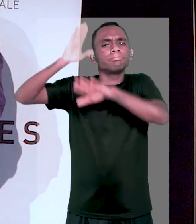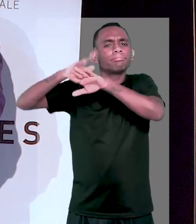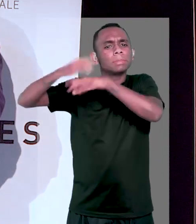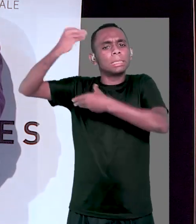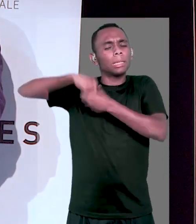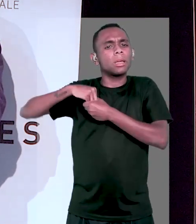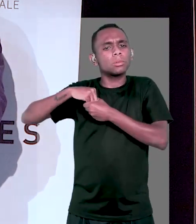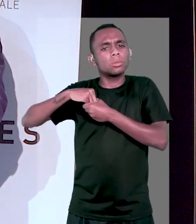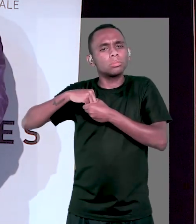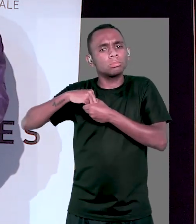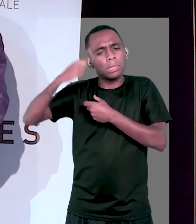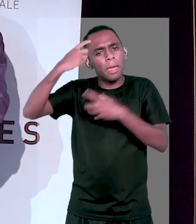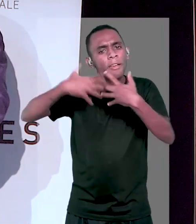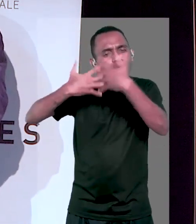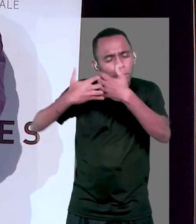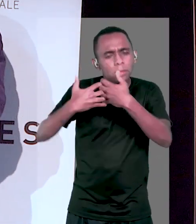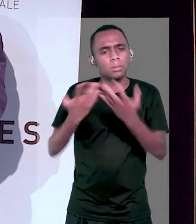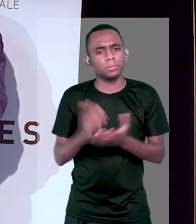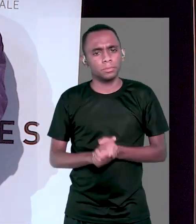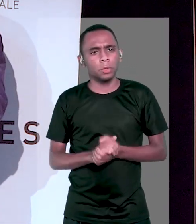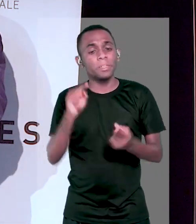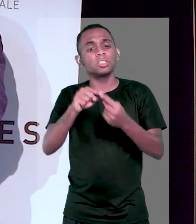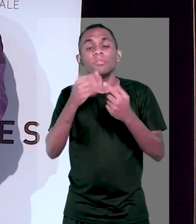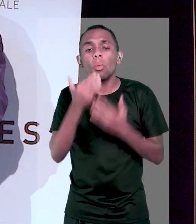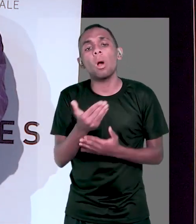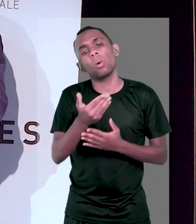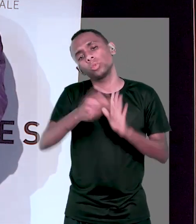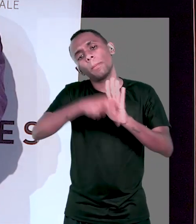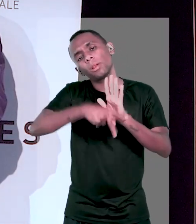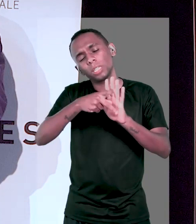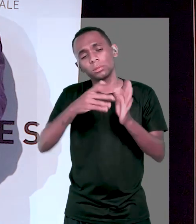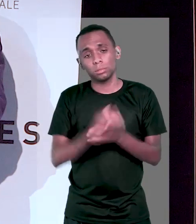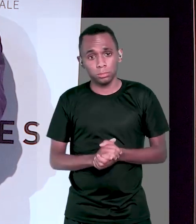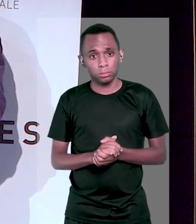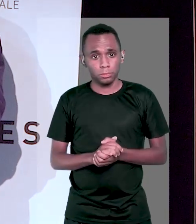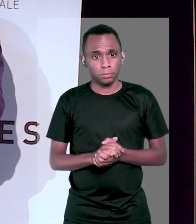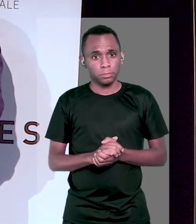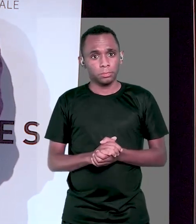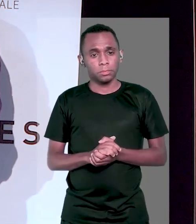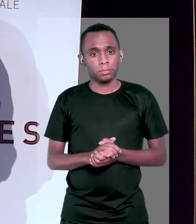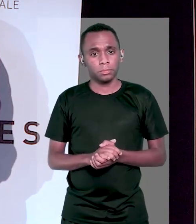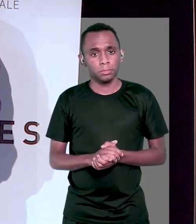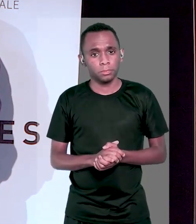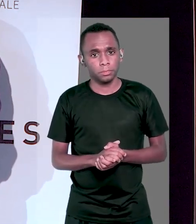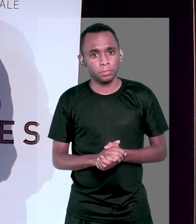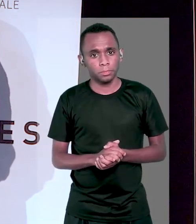-pensamento desses anos. Então, é tudo. E eu gostaria de aproveitar para